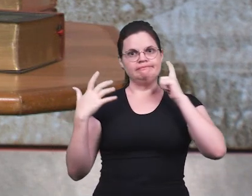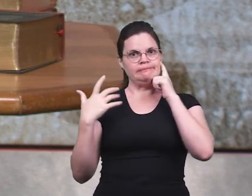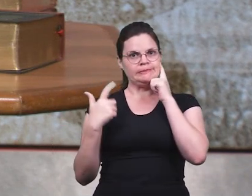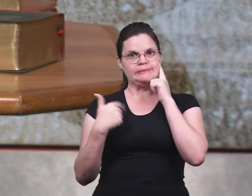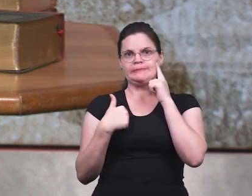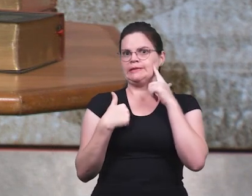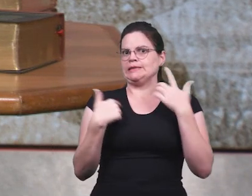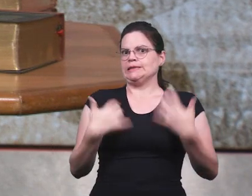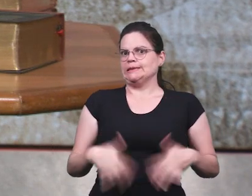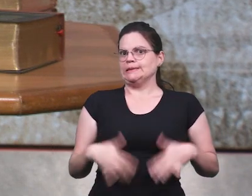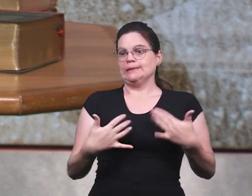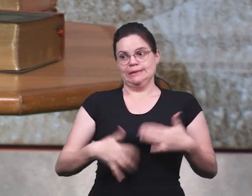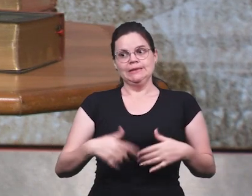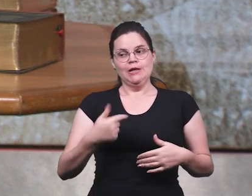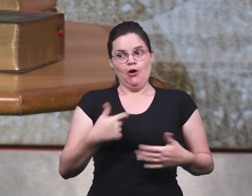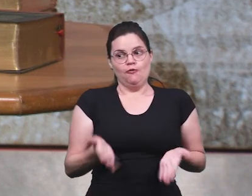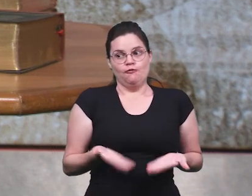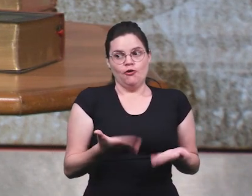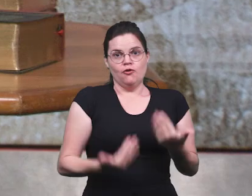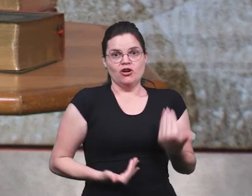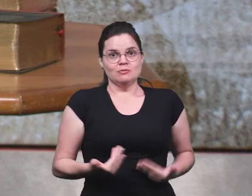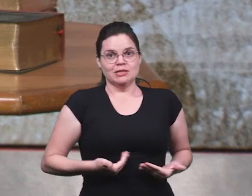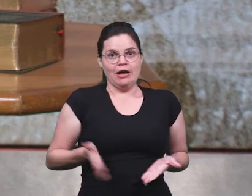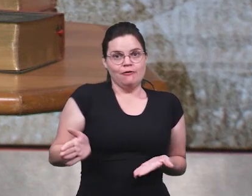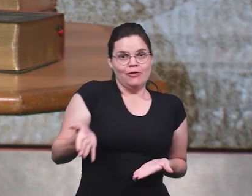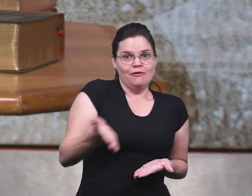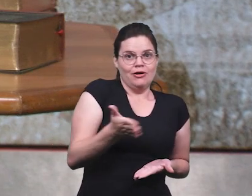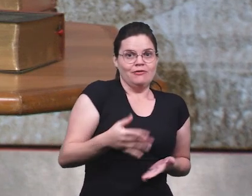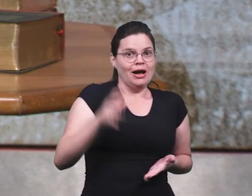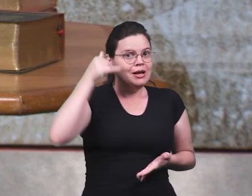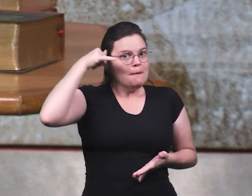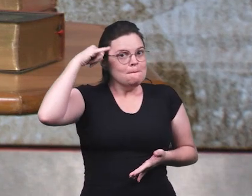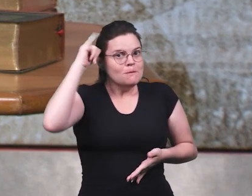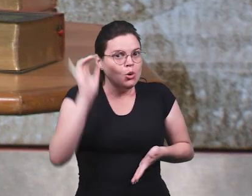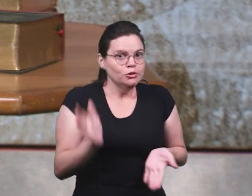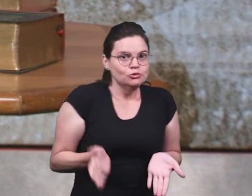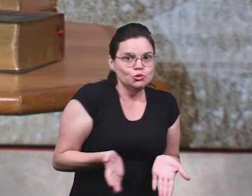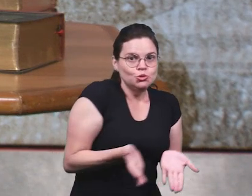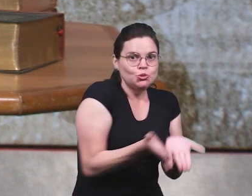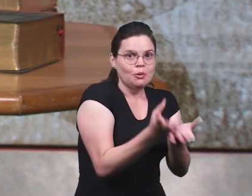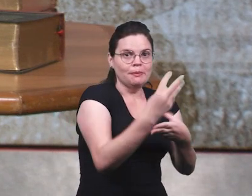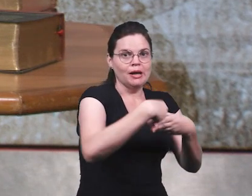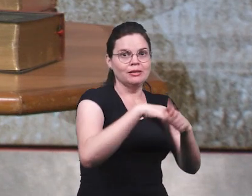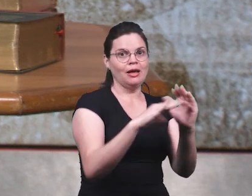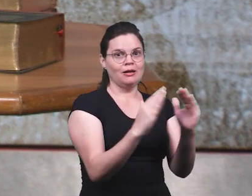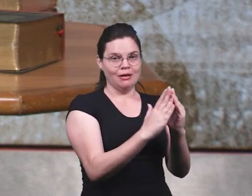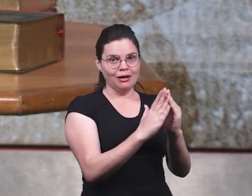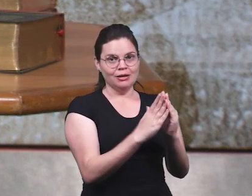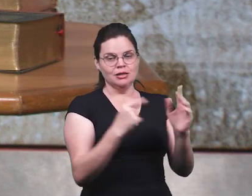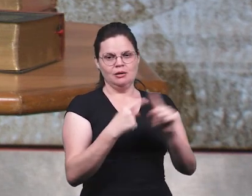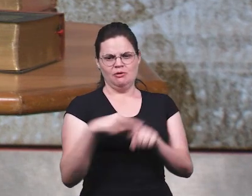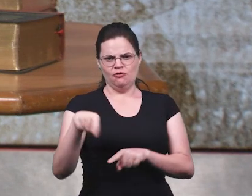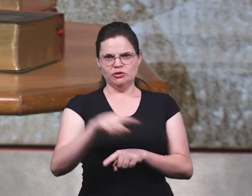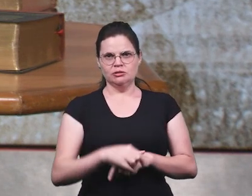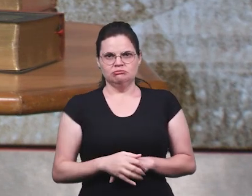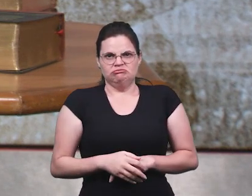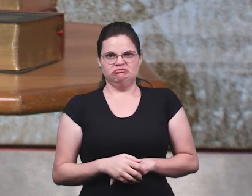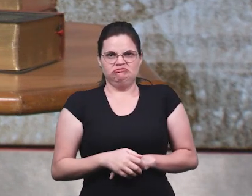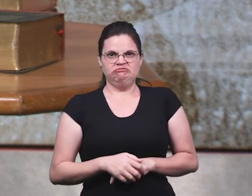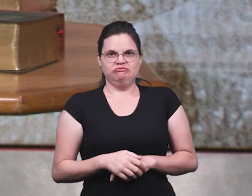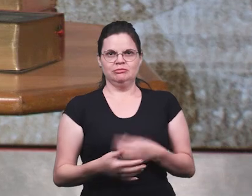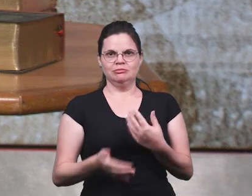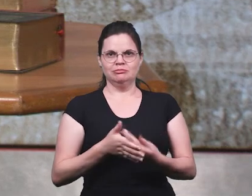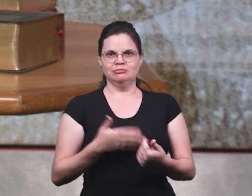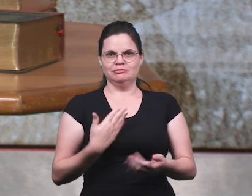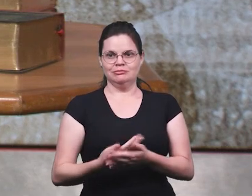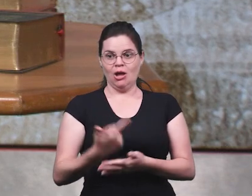Então, eles recolheram o seu gado para suas casas e os seus servos, mas aqueles que não tinham